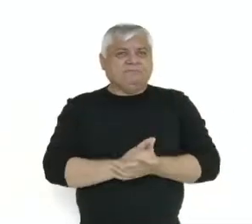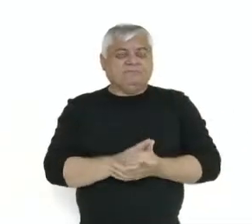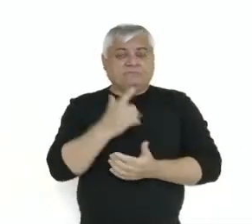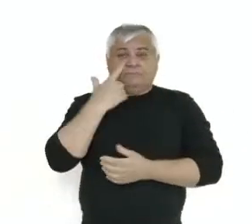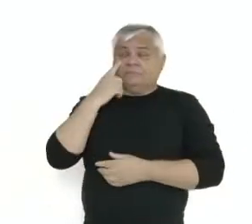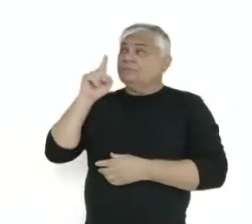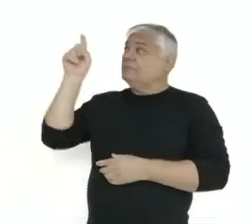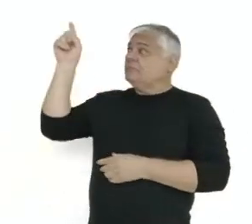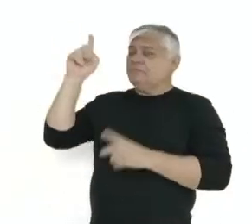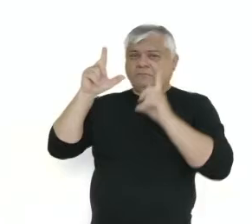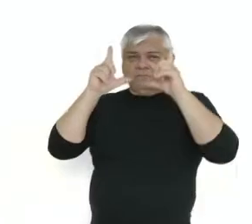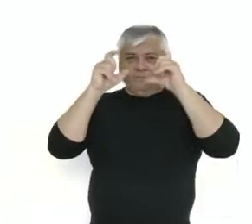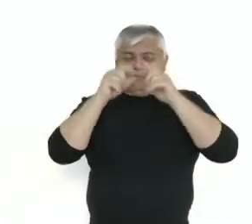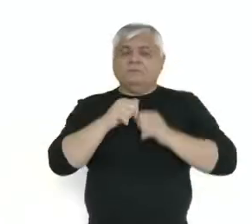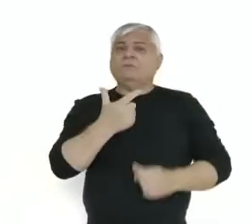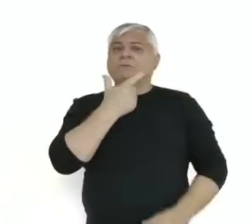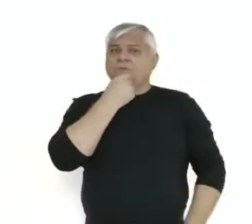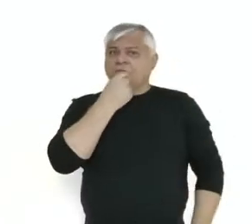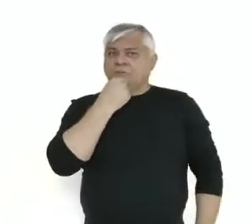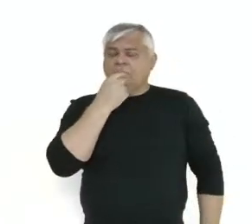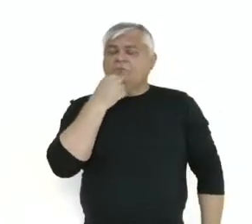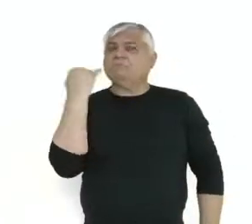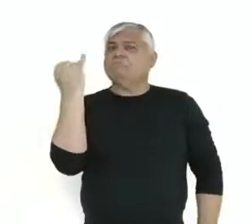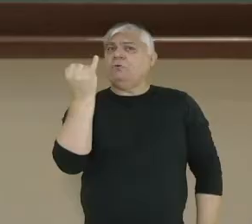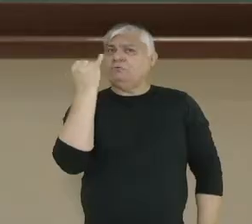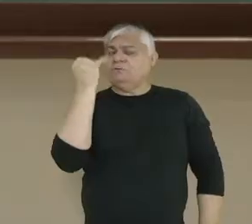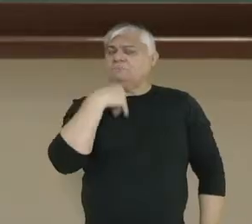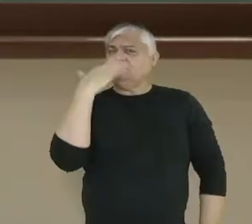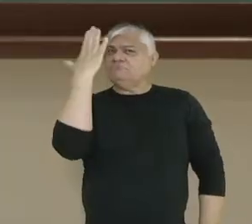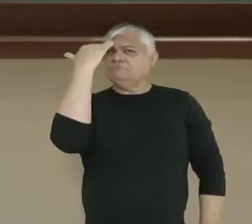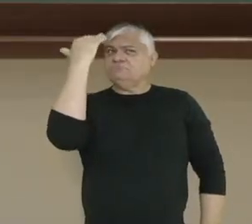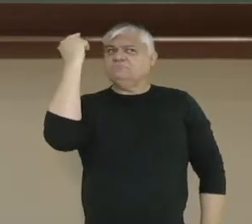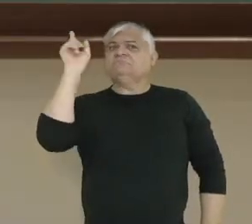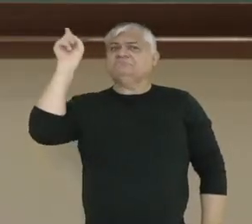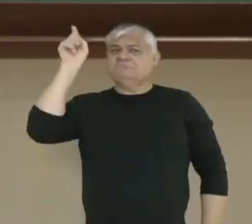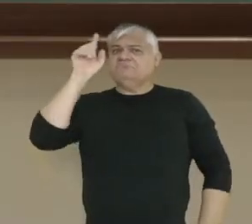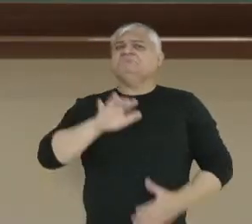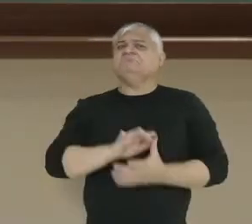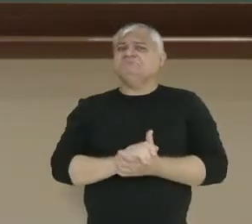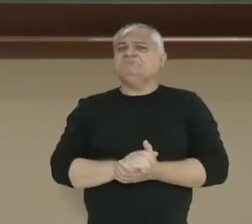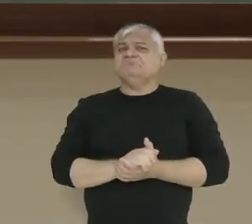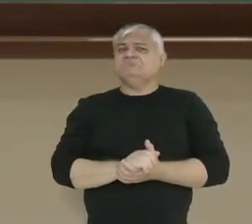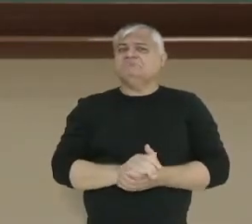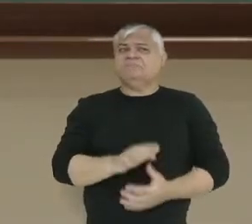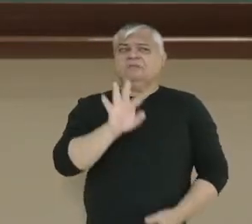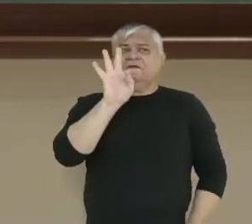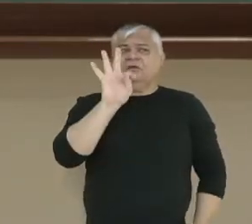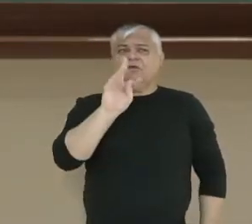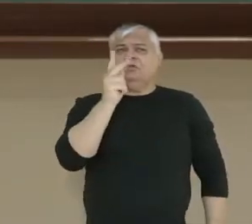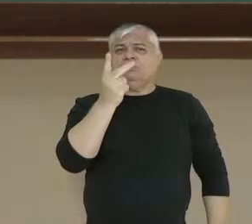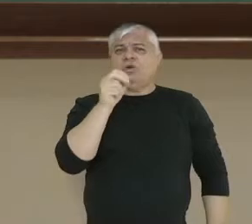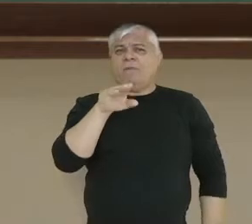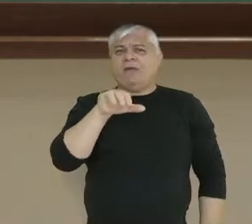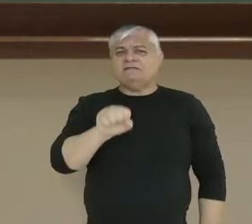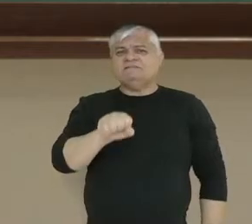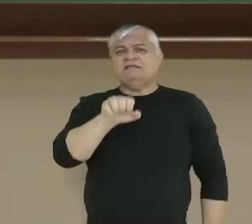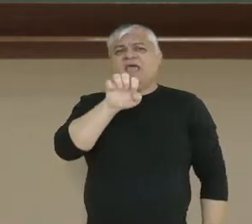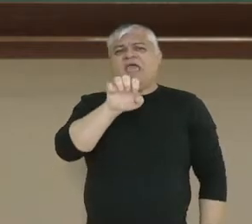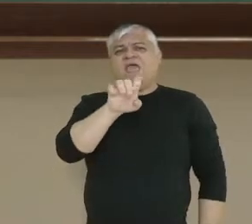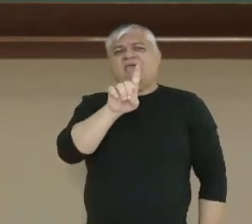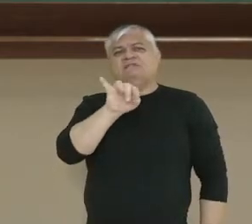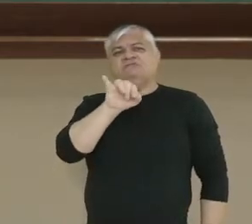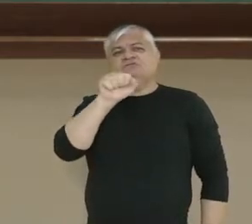figuras importantes que fez parte dessa segunda revolução industrial, o Thomas Edison. Aqui é uma fotografia dele